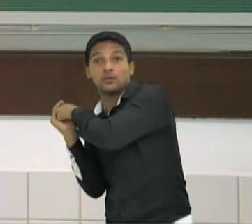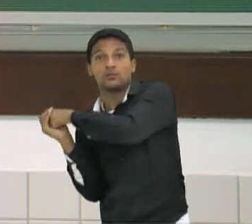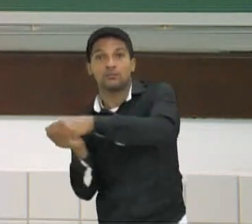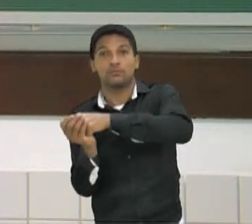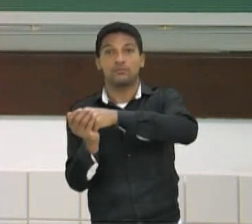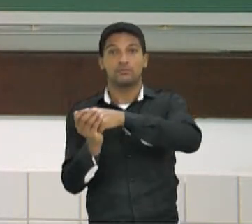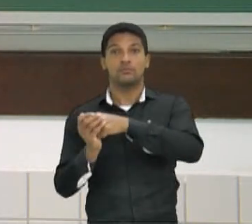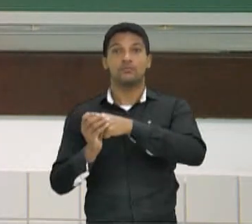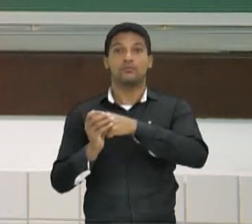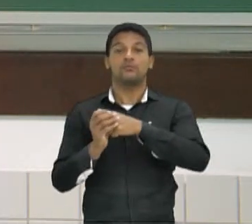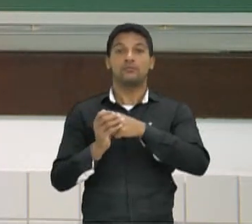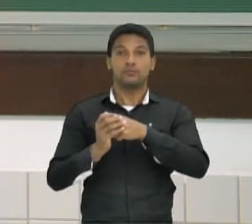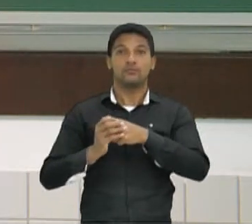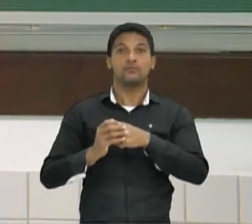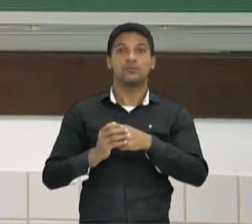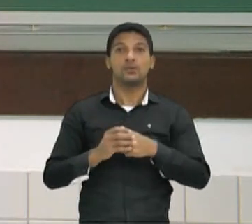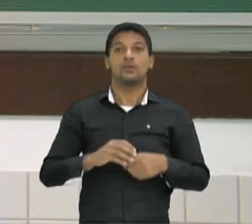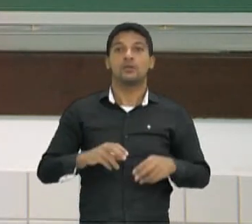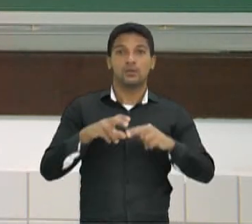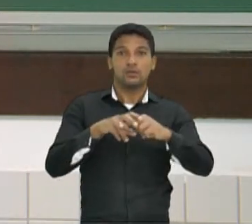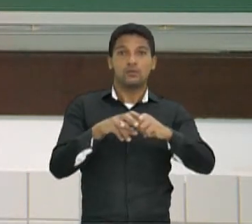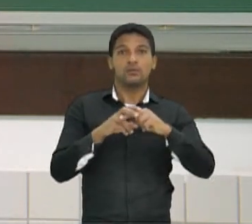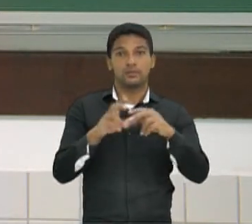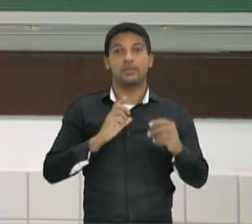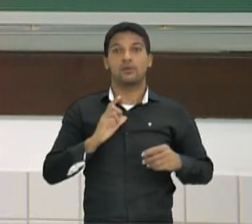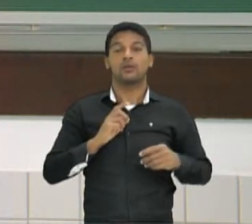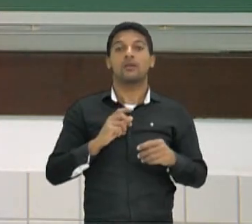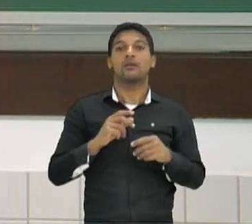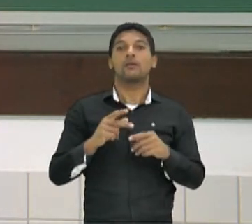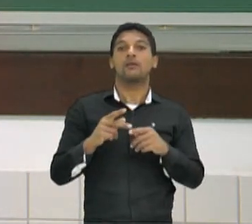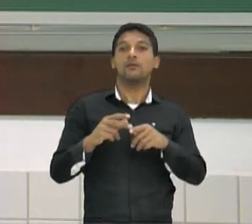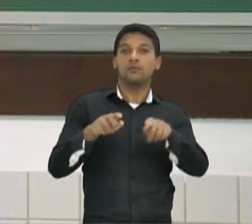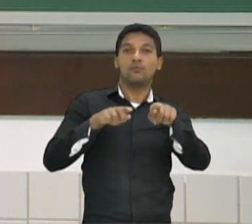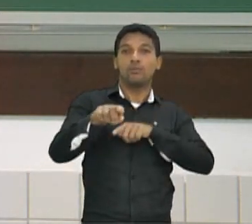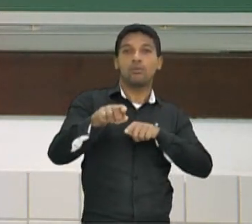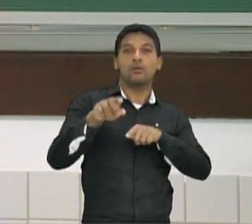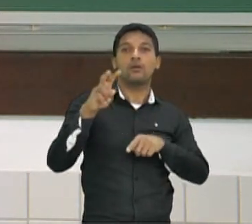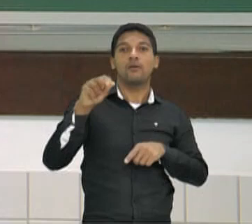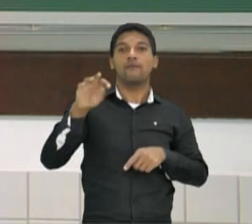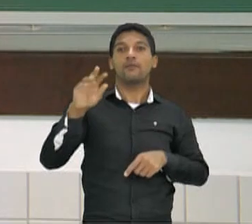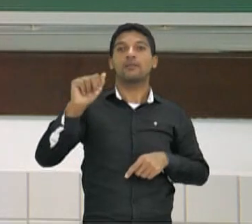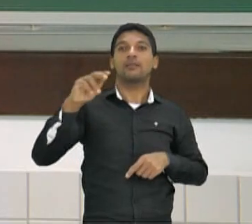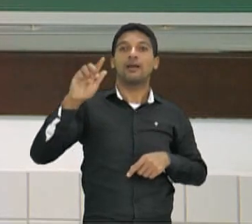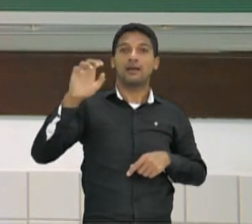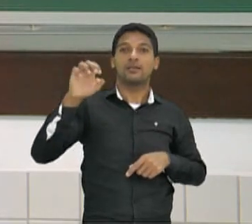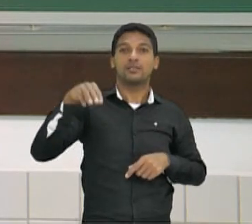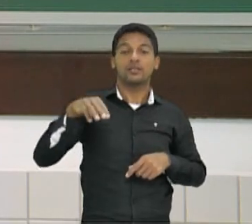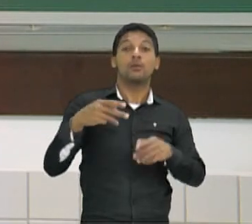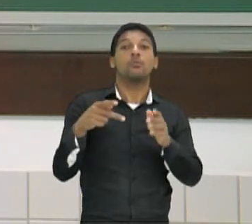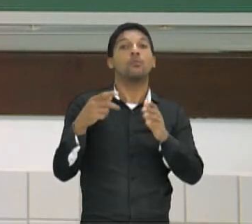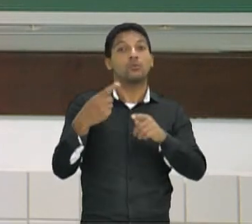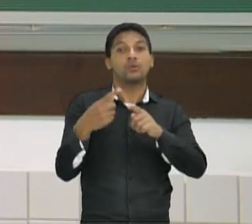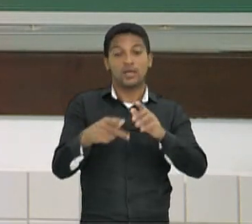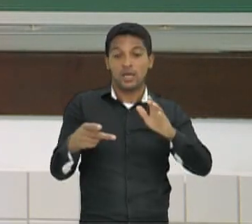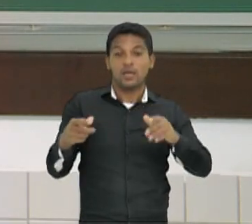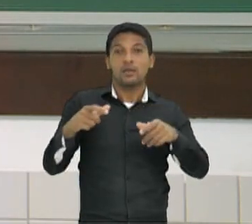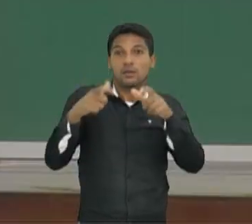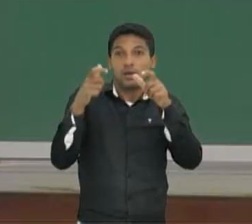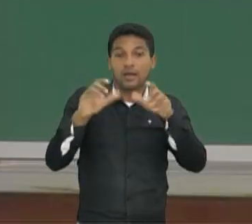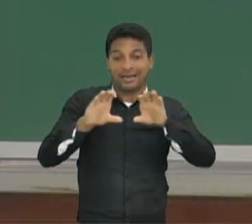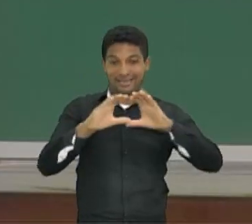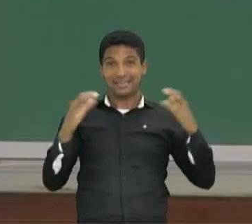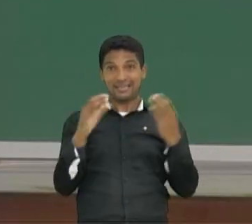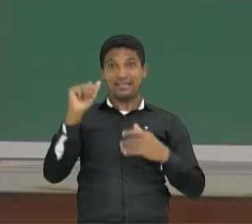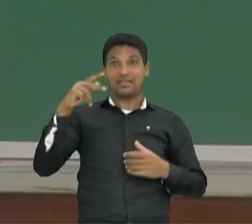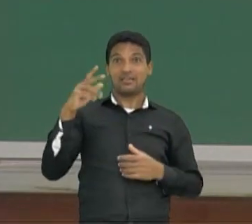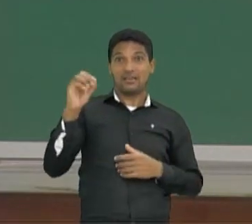último inning, né, no ataque. Então tem essa vantagem para a equipe que joga em casa. Então tem as divisões aqui. Bora